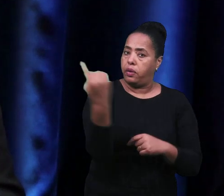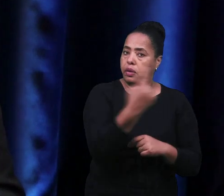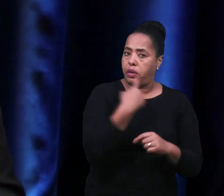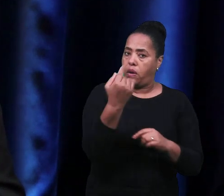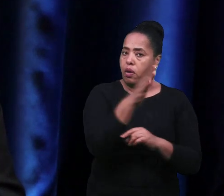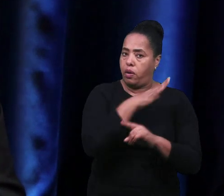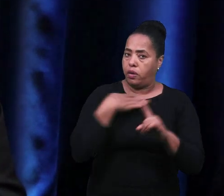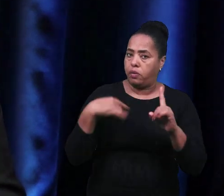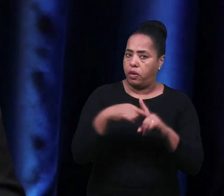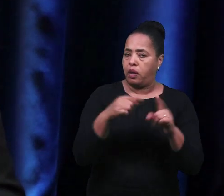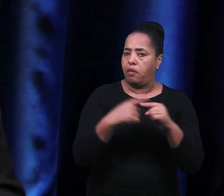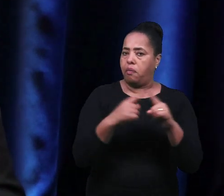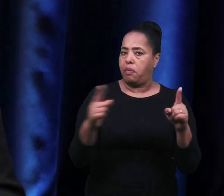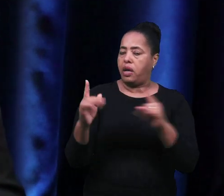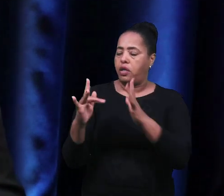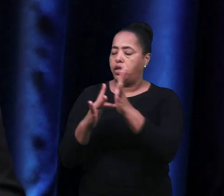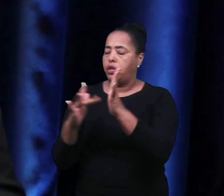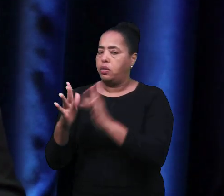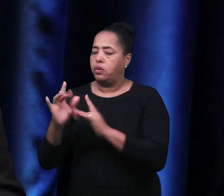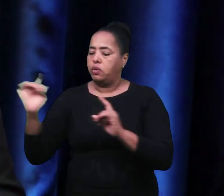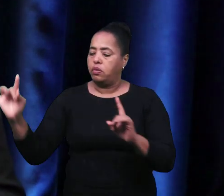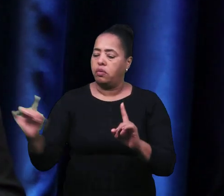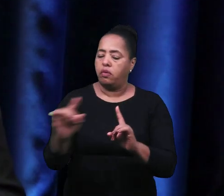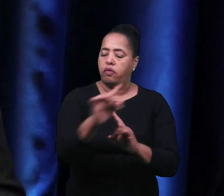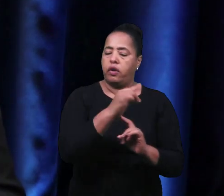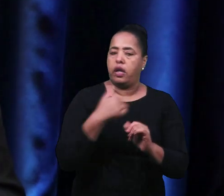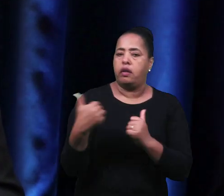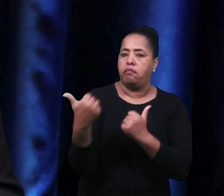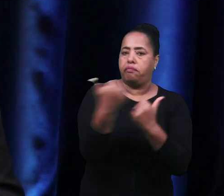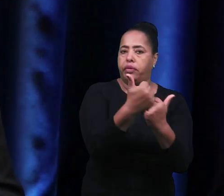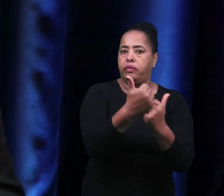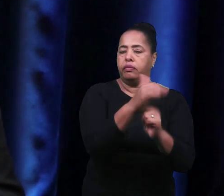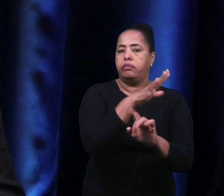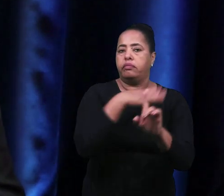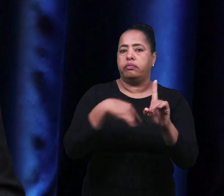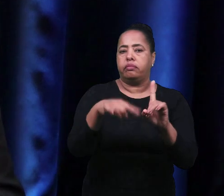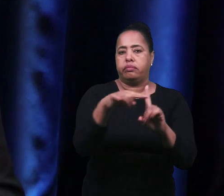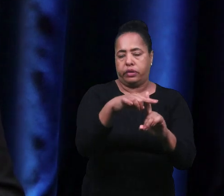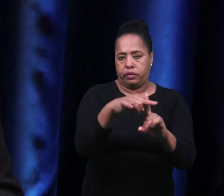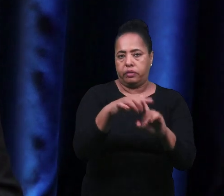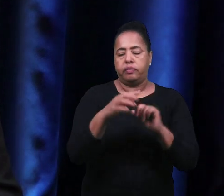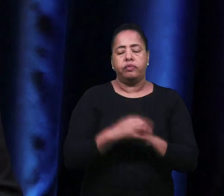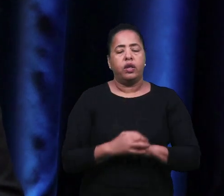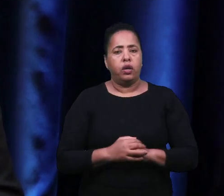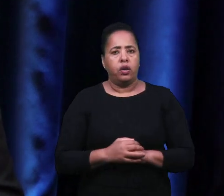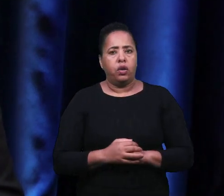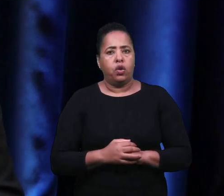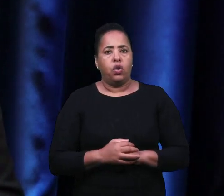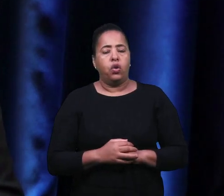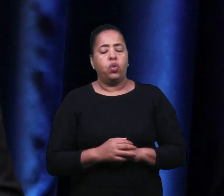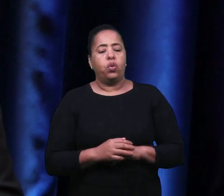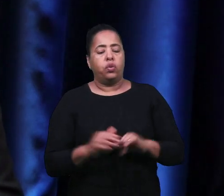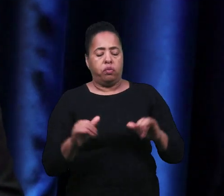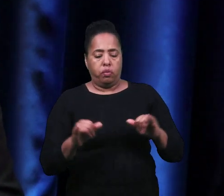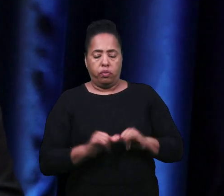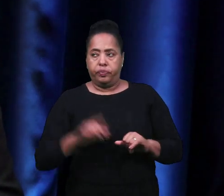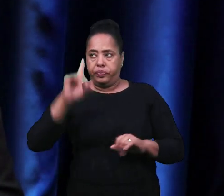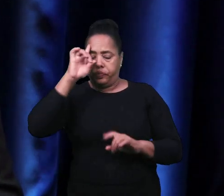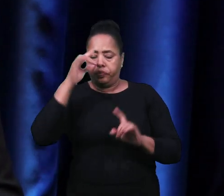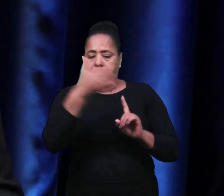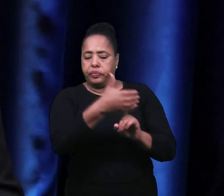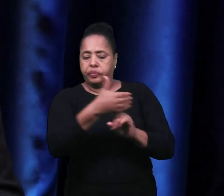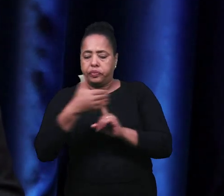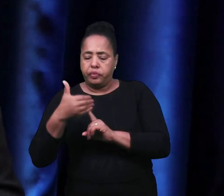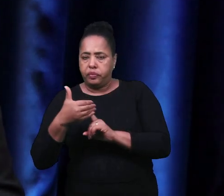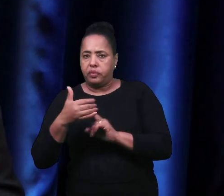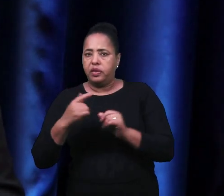nós. Então aquela dor, aquele sofrimento que Deus poupou a ele, mas o Pai passou e sofreu